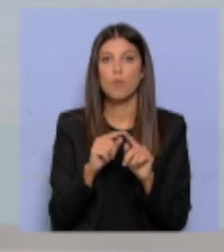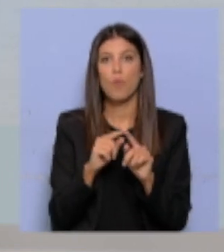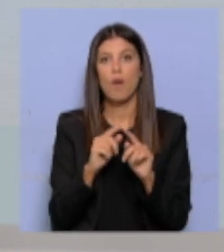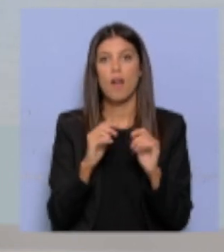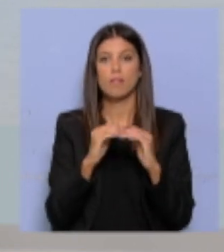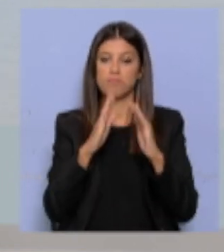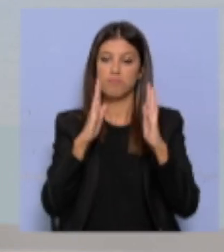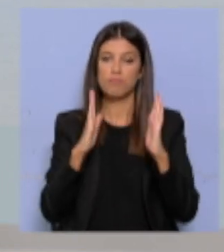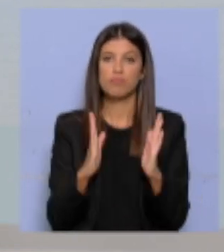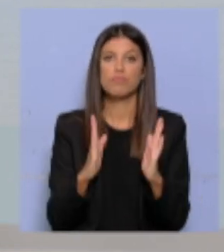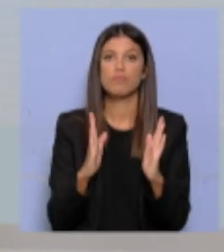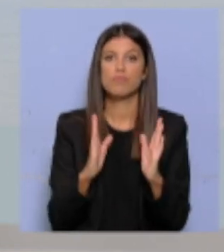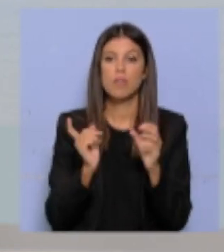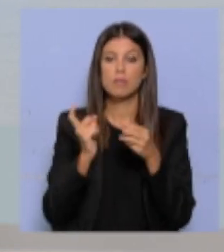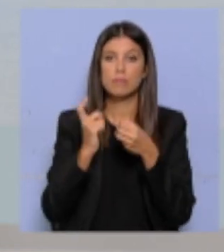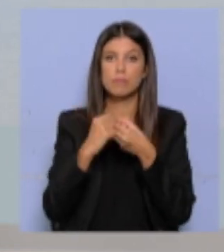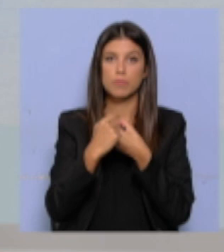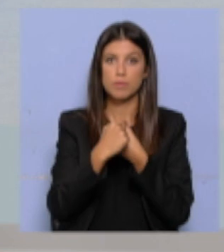constituídos neste momento por